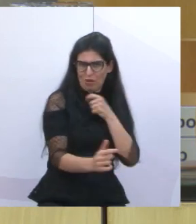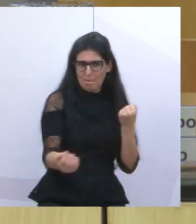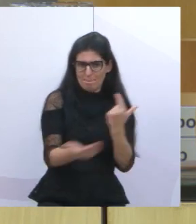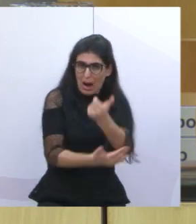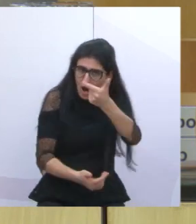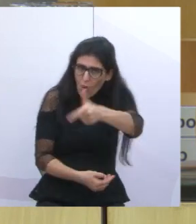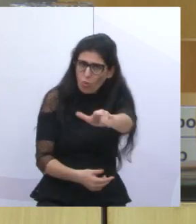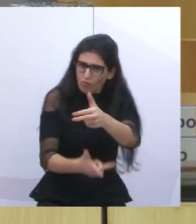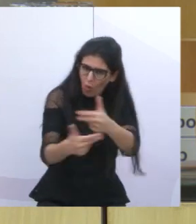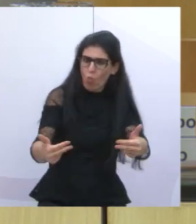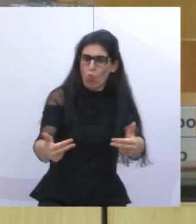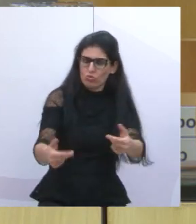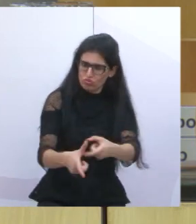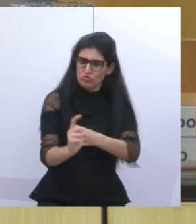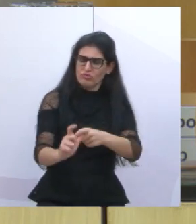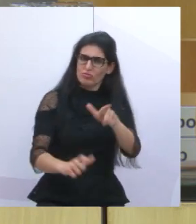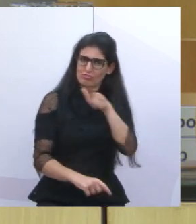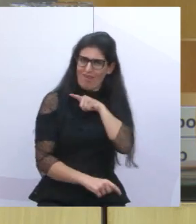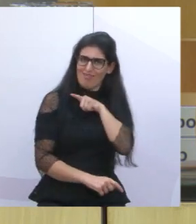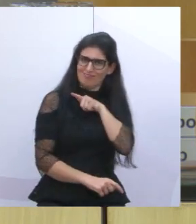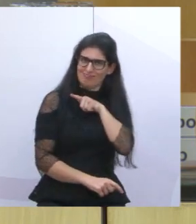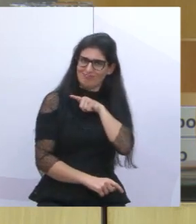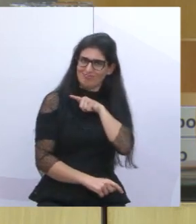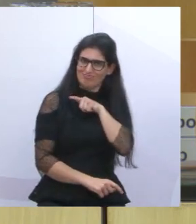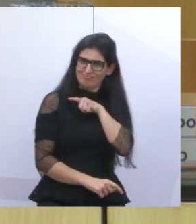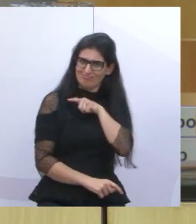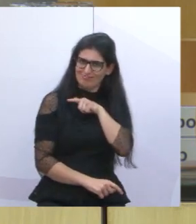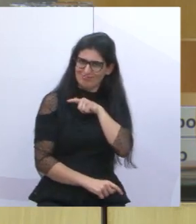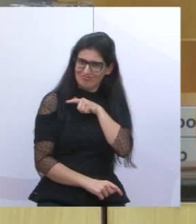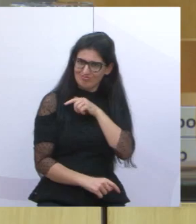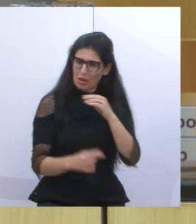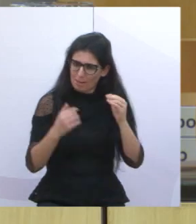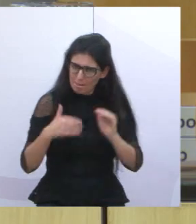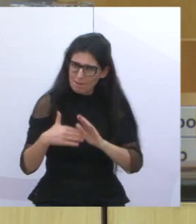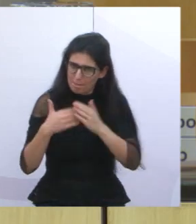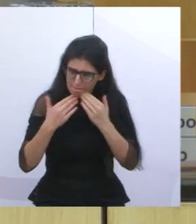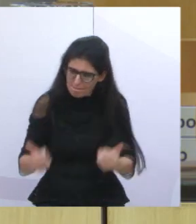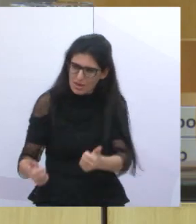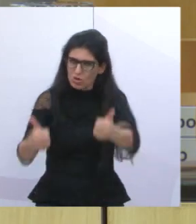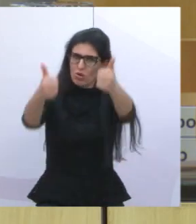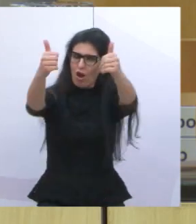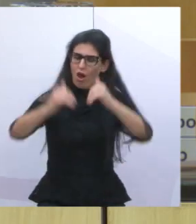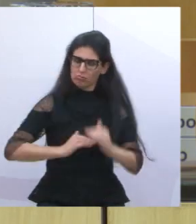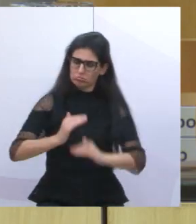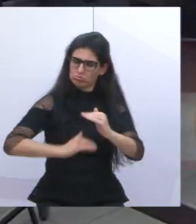causa dessa contribuição de melhorias, ok?